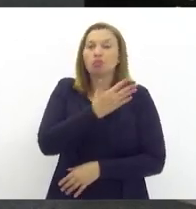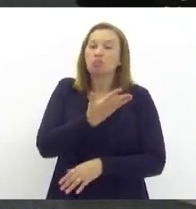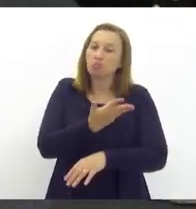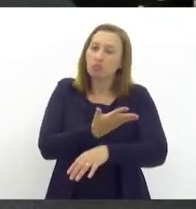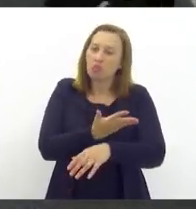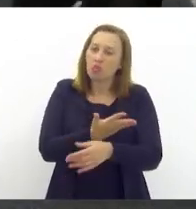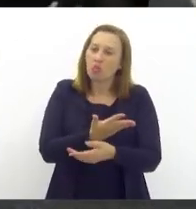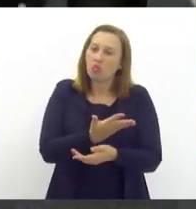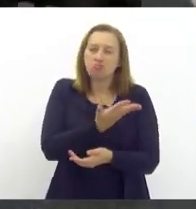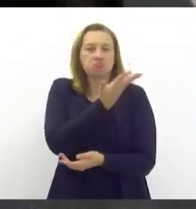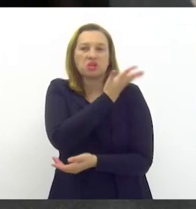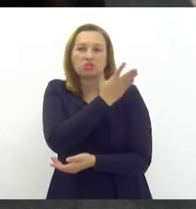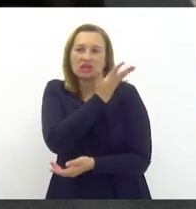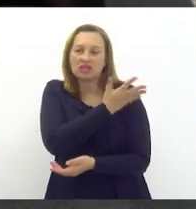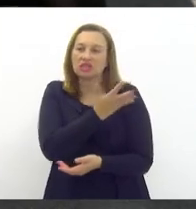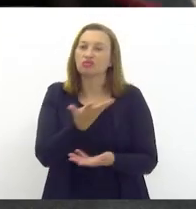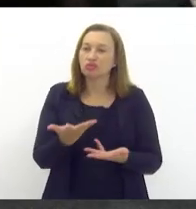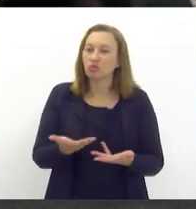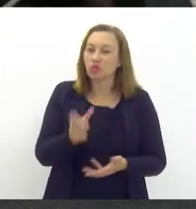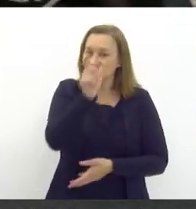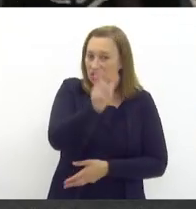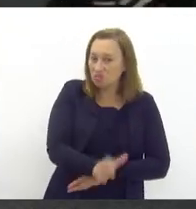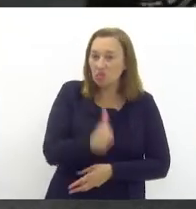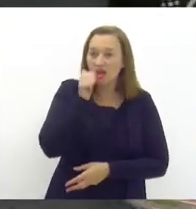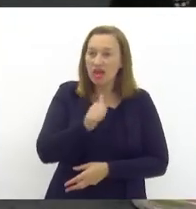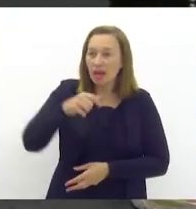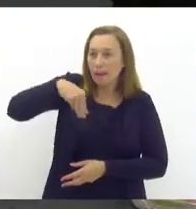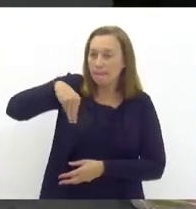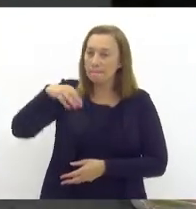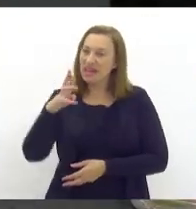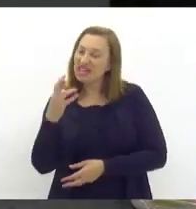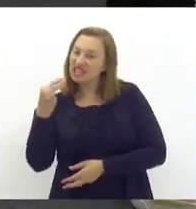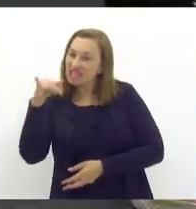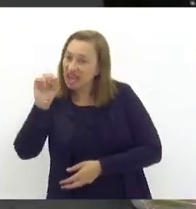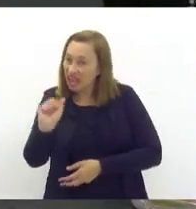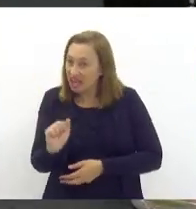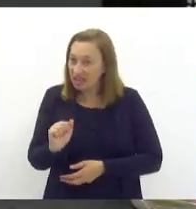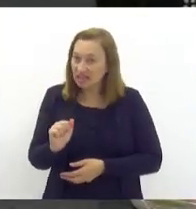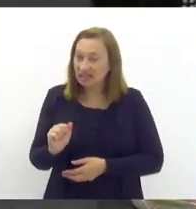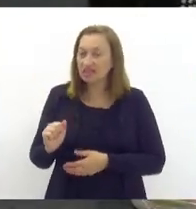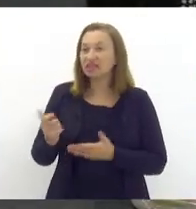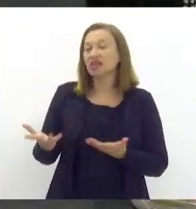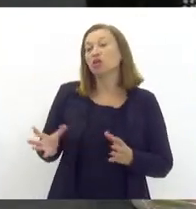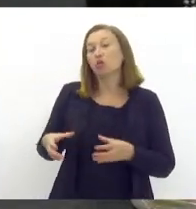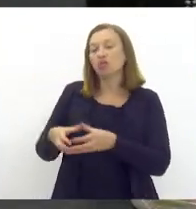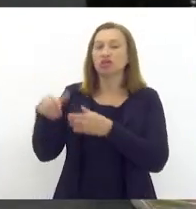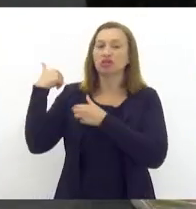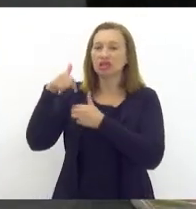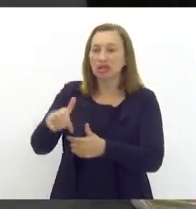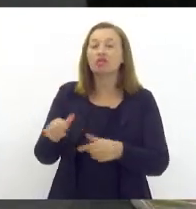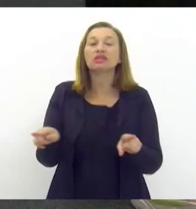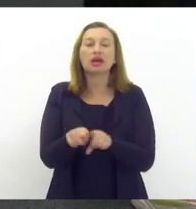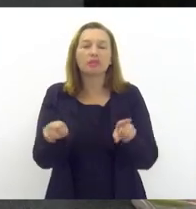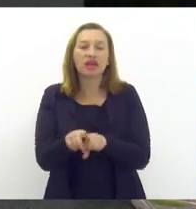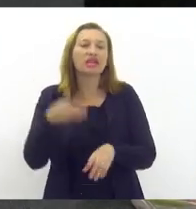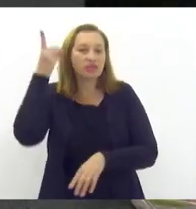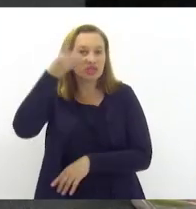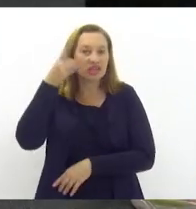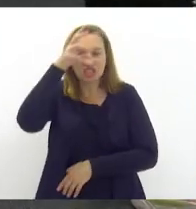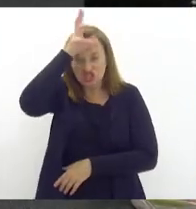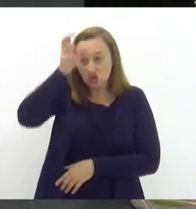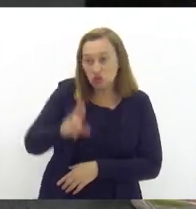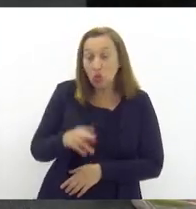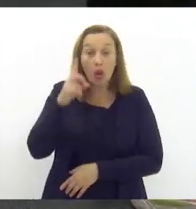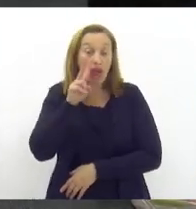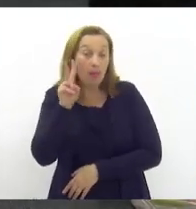são trabalhadoras marisqueiras, que estão nas comunidades tradicionais. E por que não lembrar, deputada Tia Ju,